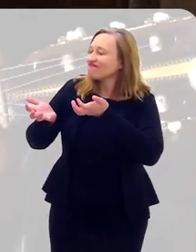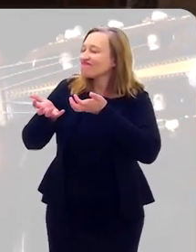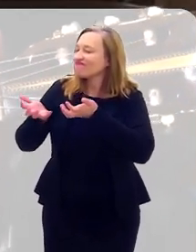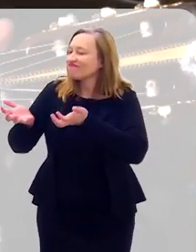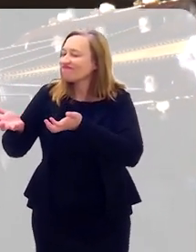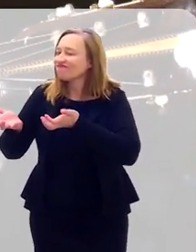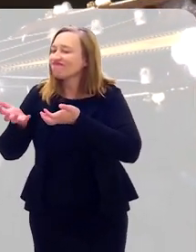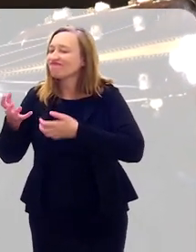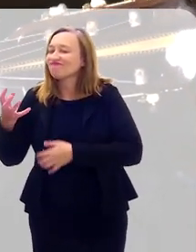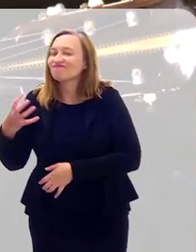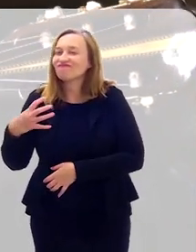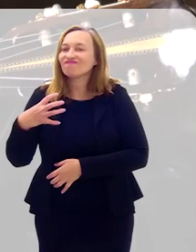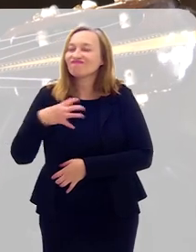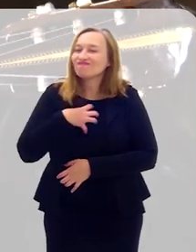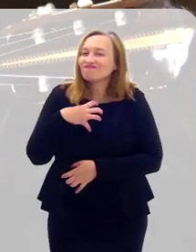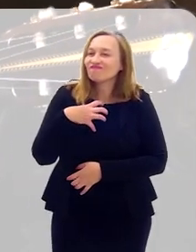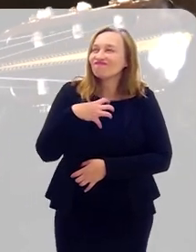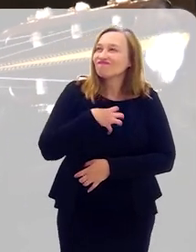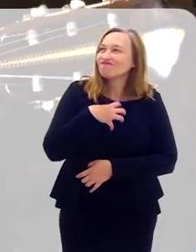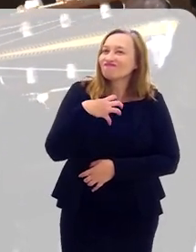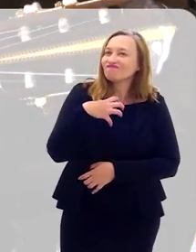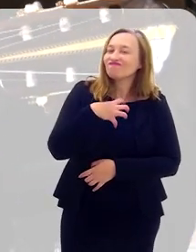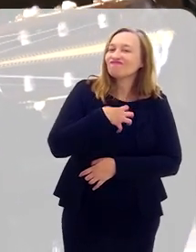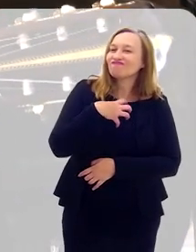quero exalar.